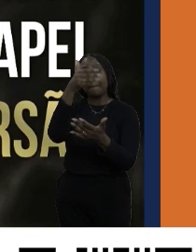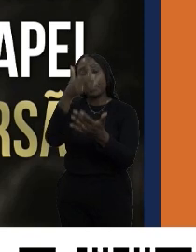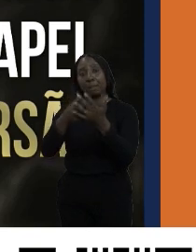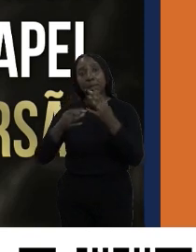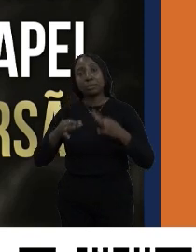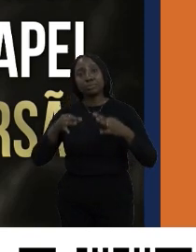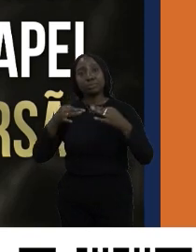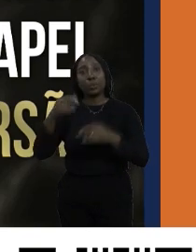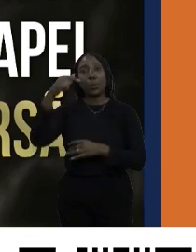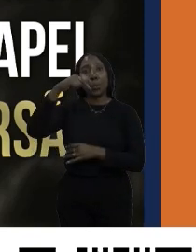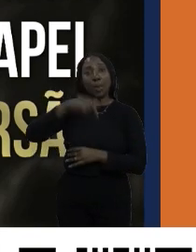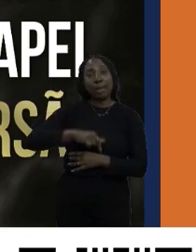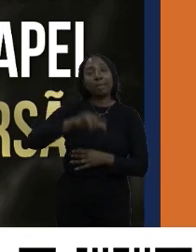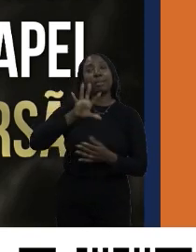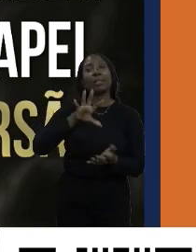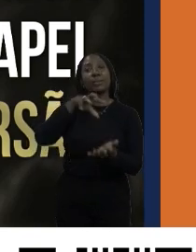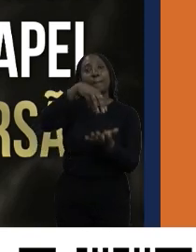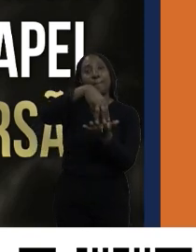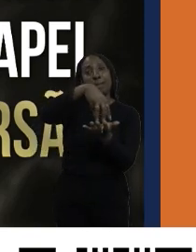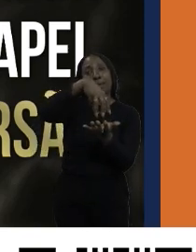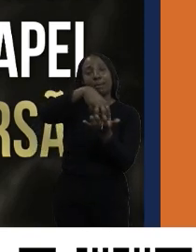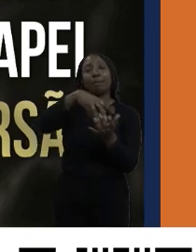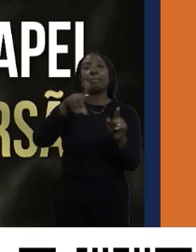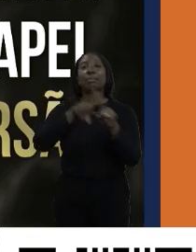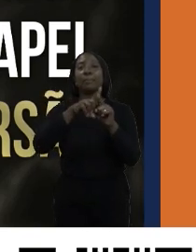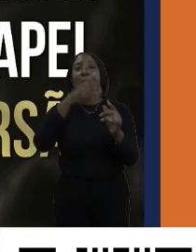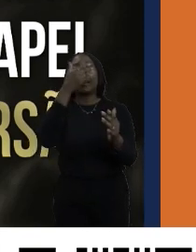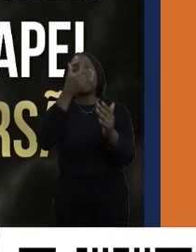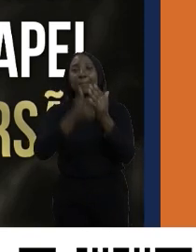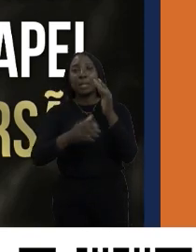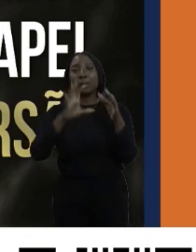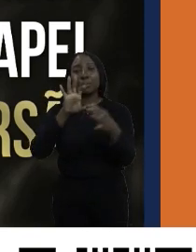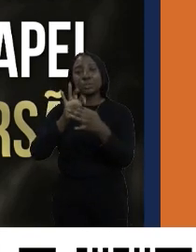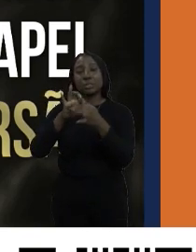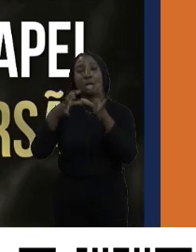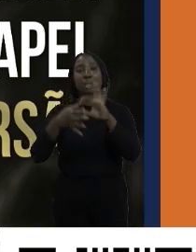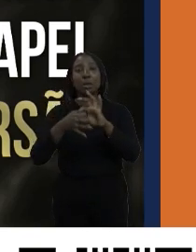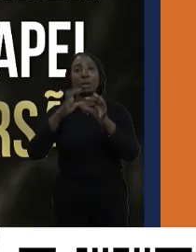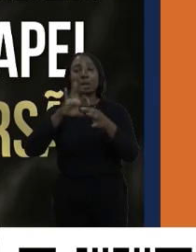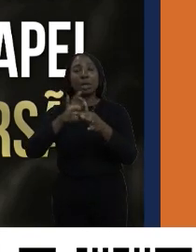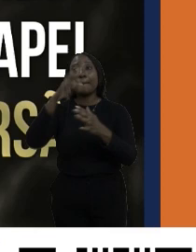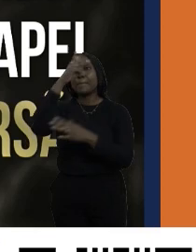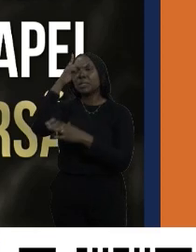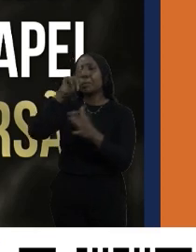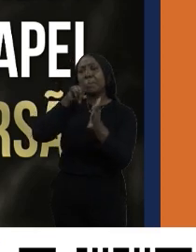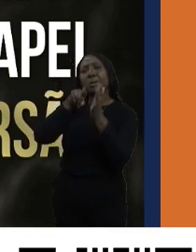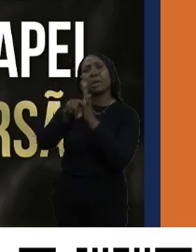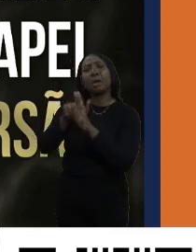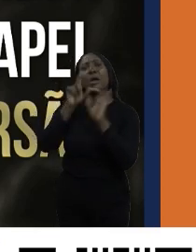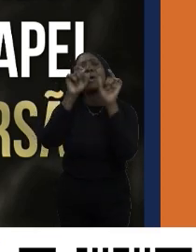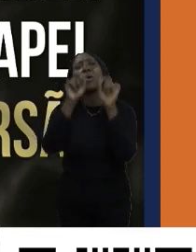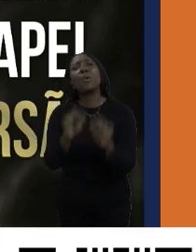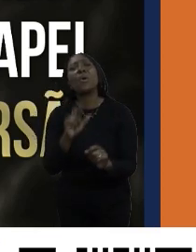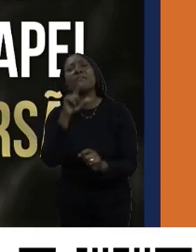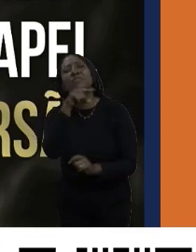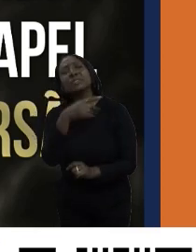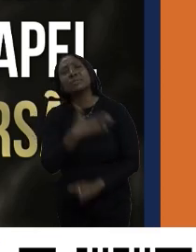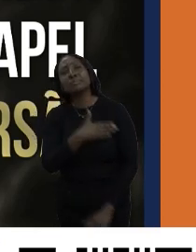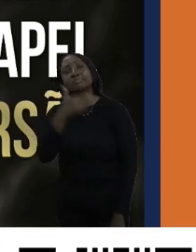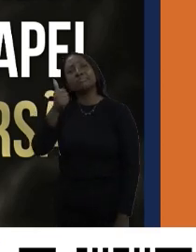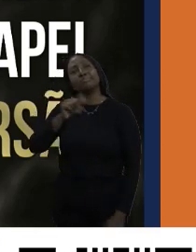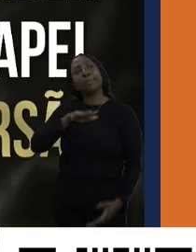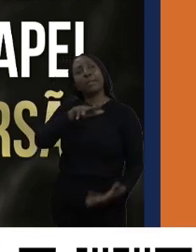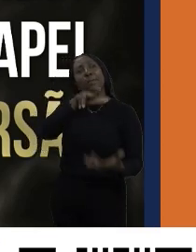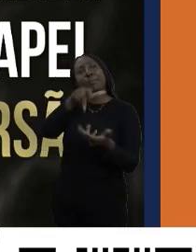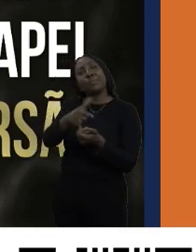aqui dentro do Maracanãzinho, em 96 nós perdemos as Olimpíadas, e as pessoas me perguntavam, Giovani, cadê o melhor do mundo? Você